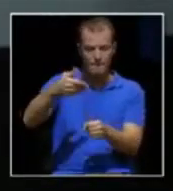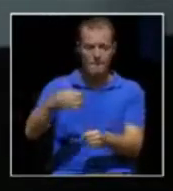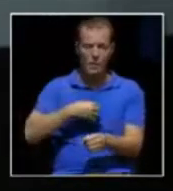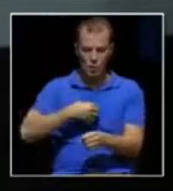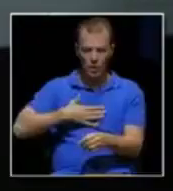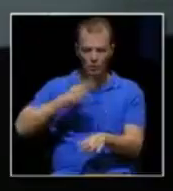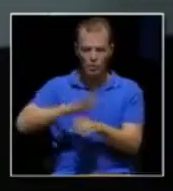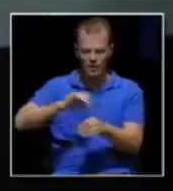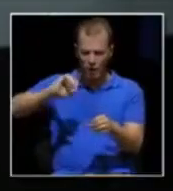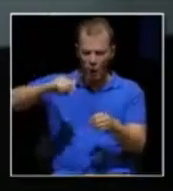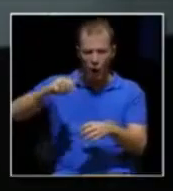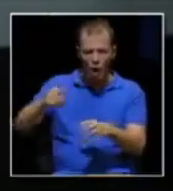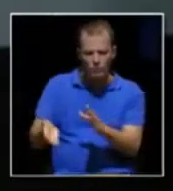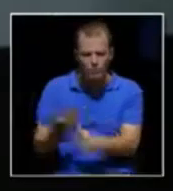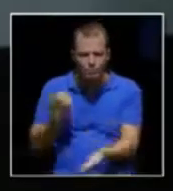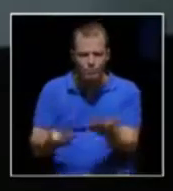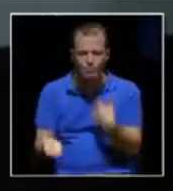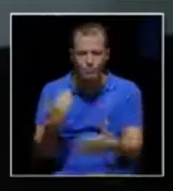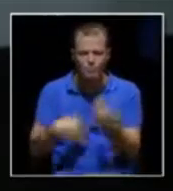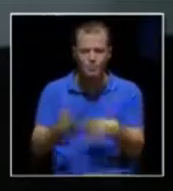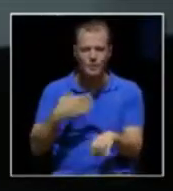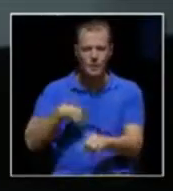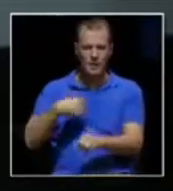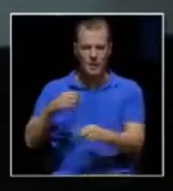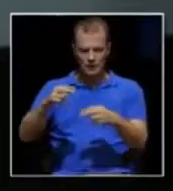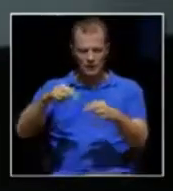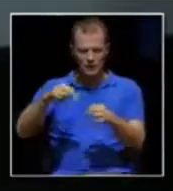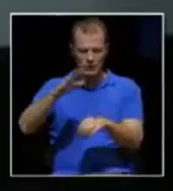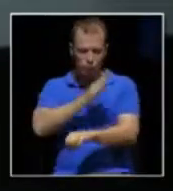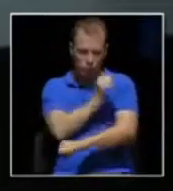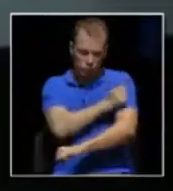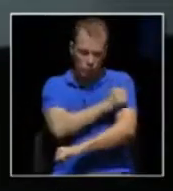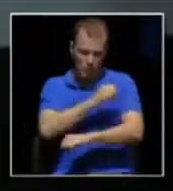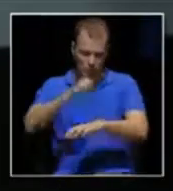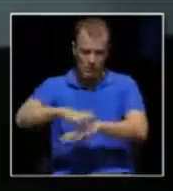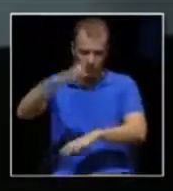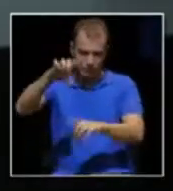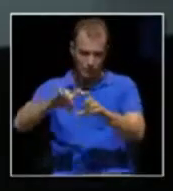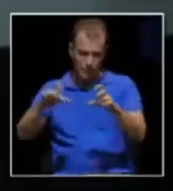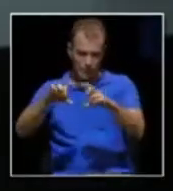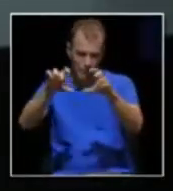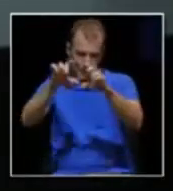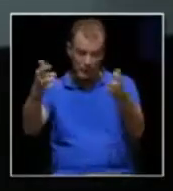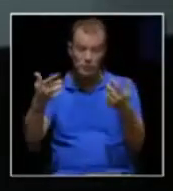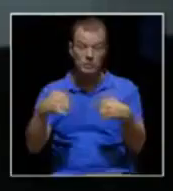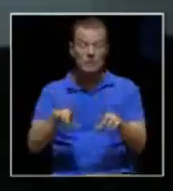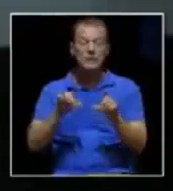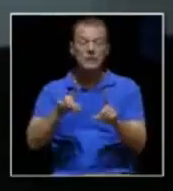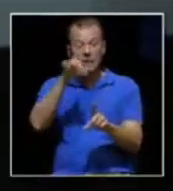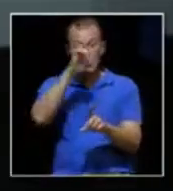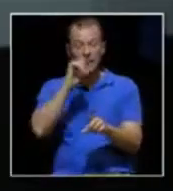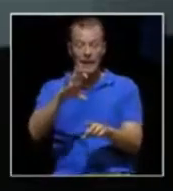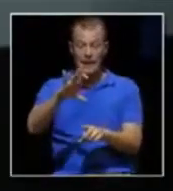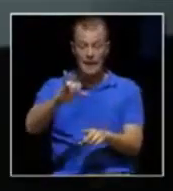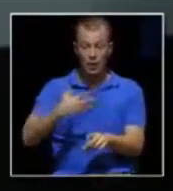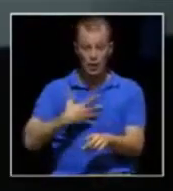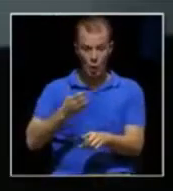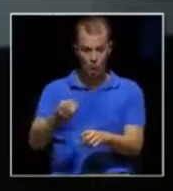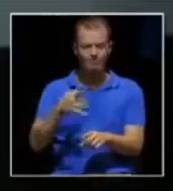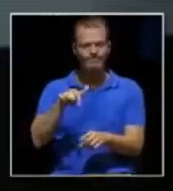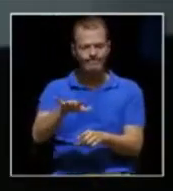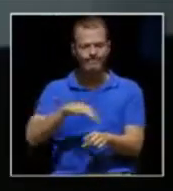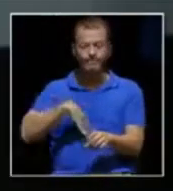de escavação para a construção de um empreendimento imobiliário. É importante lembrar que os hidrocarbonetos são compostos